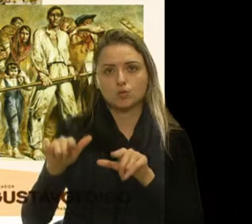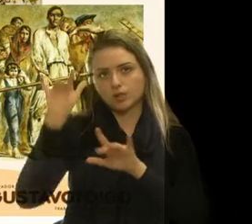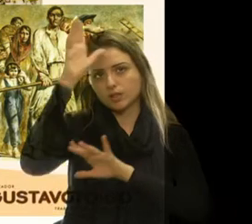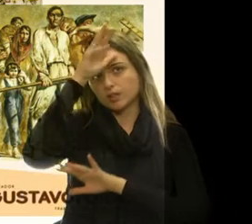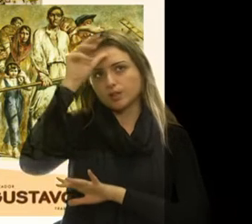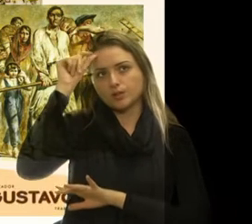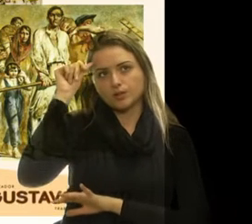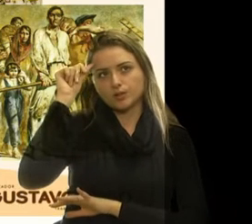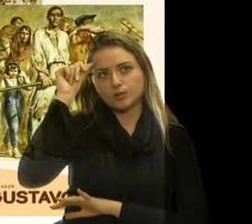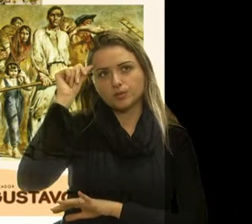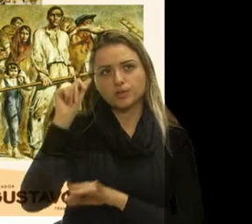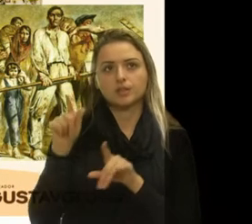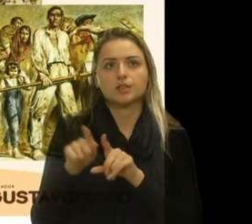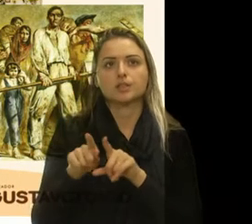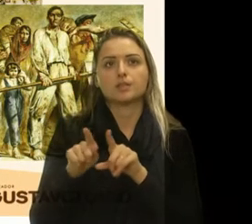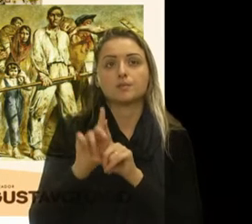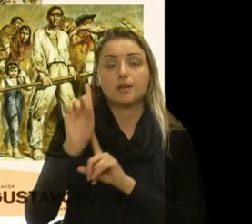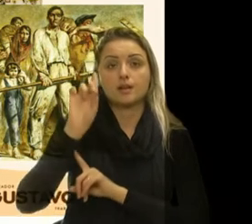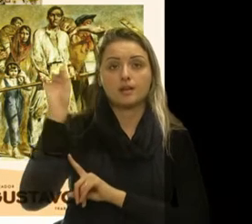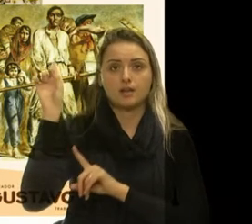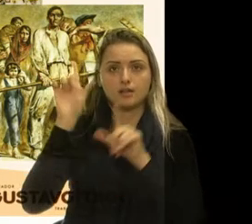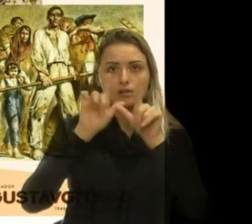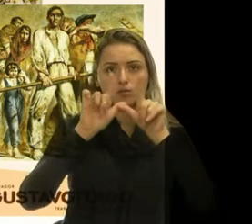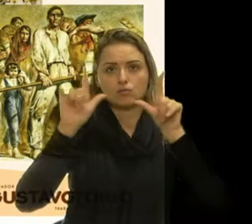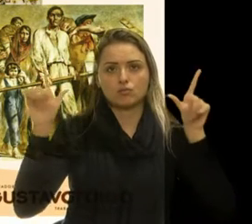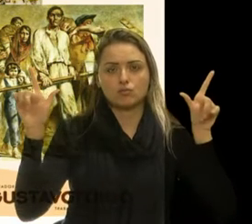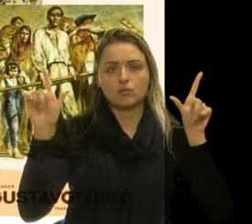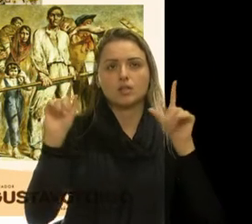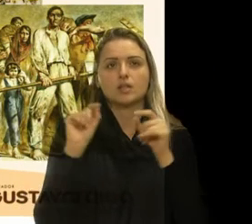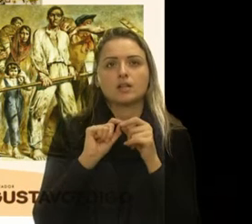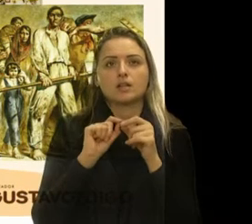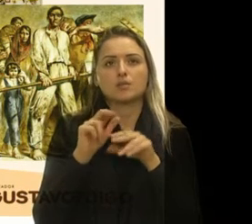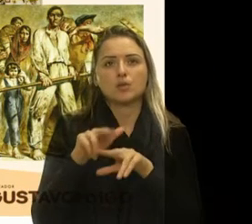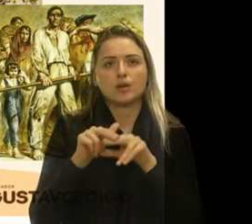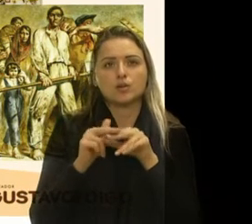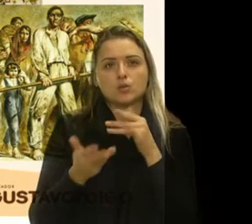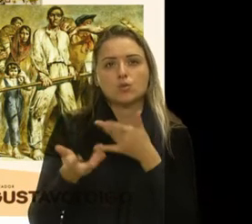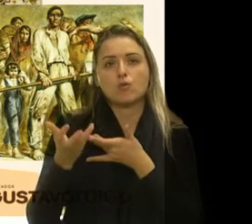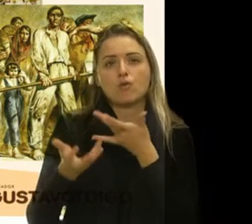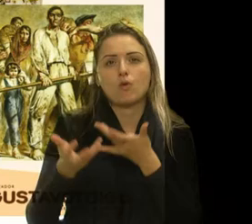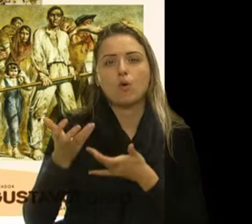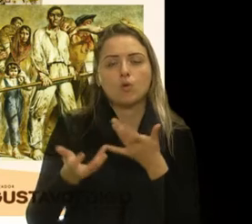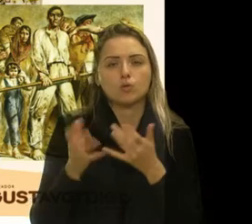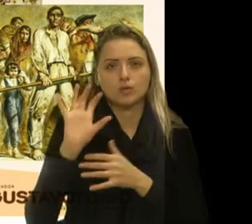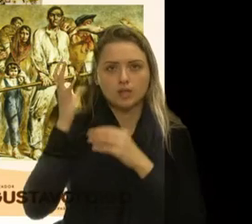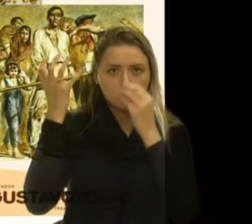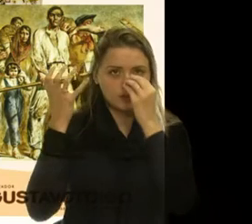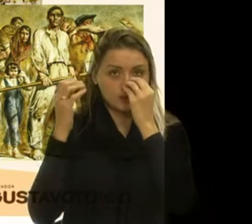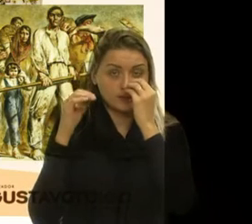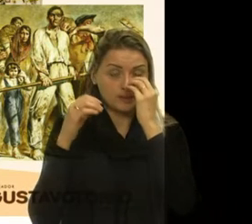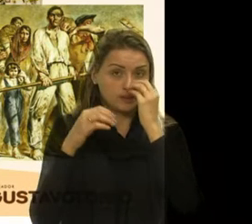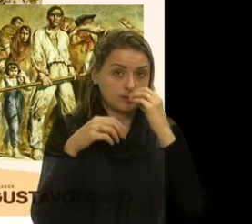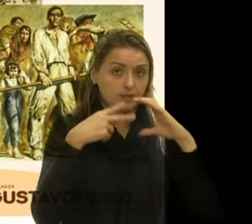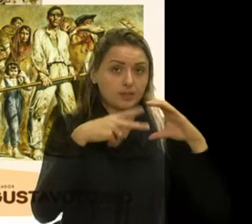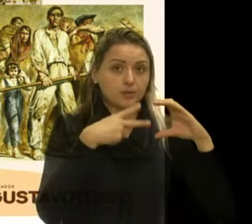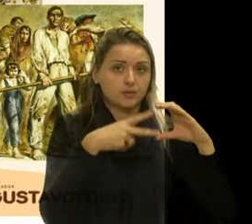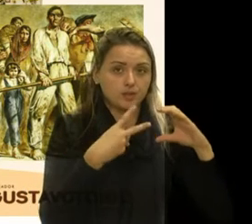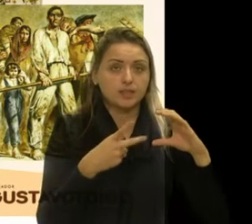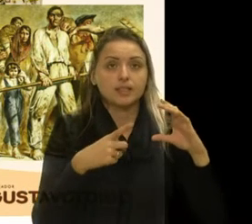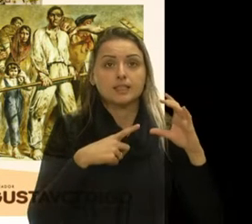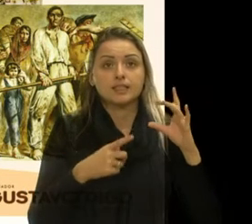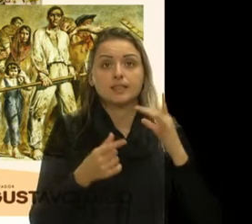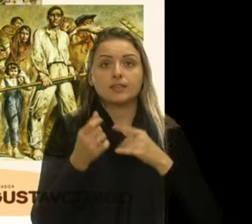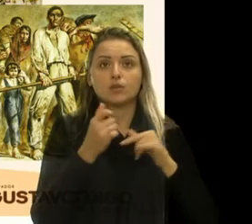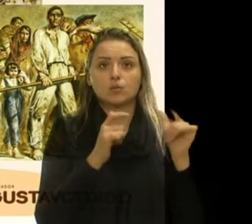prefeitura, onde também esse quadro foi restaurado face a um incêndio que ocorreu à época nas dependências da Câmara Municipal, atingiu boa